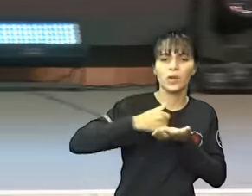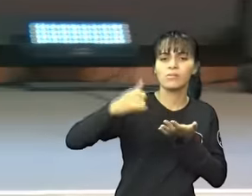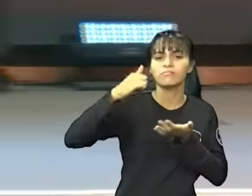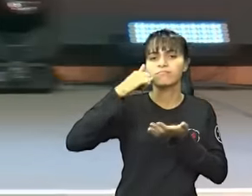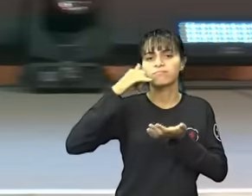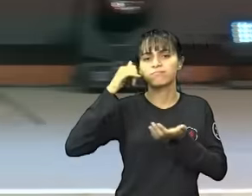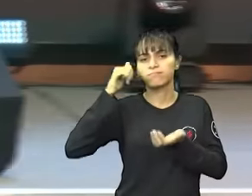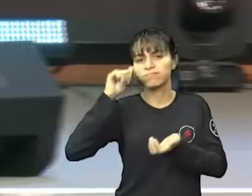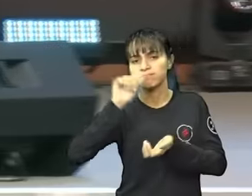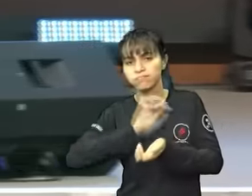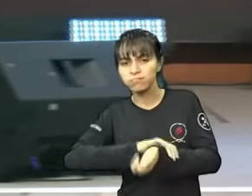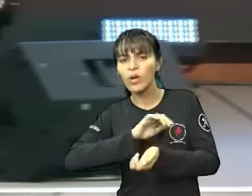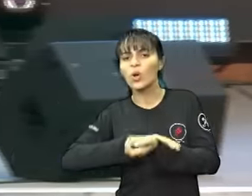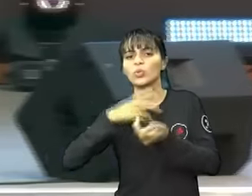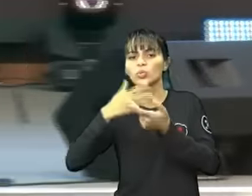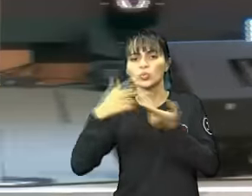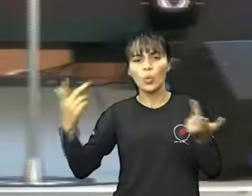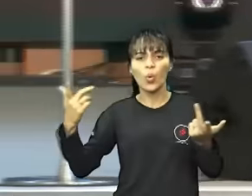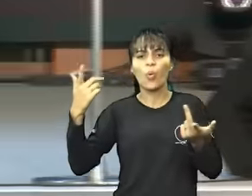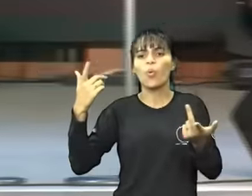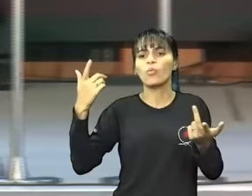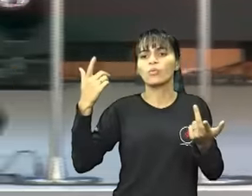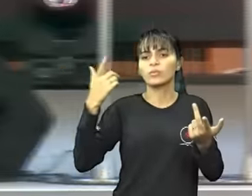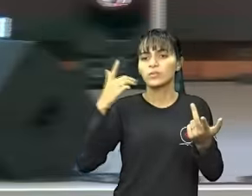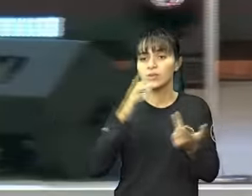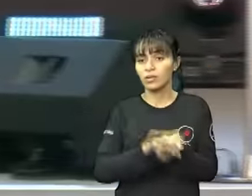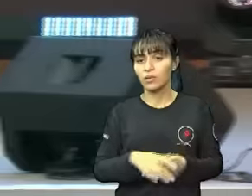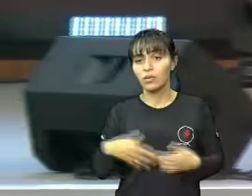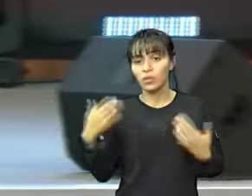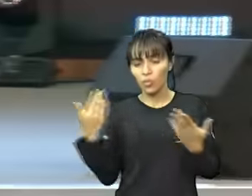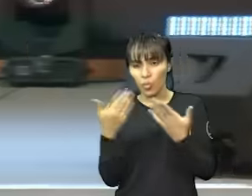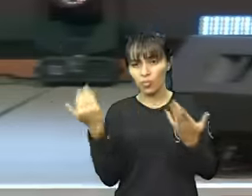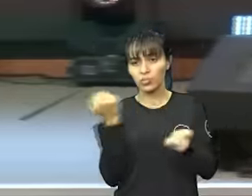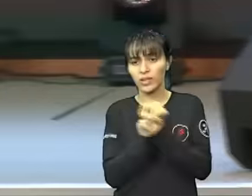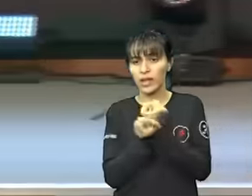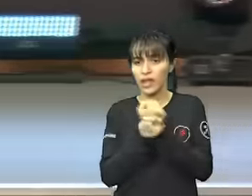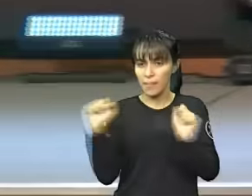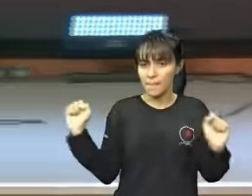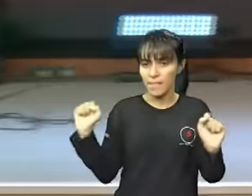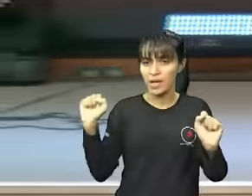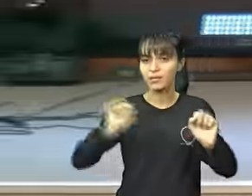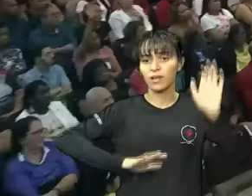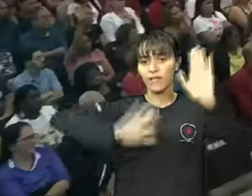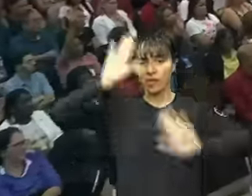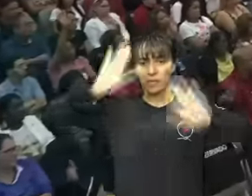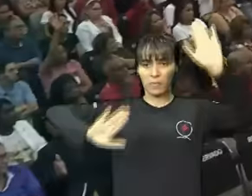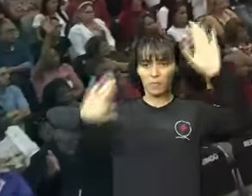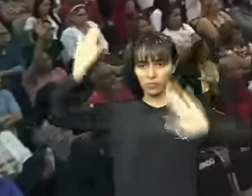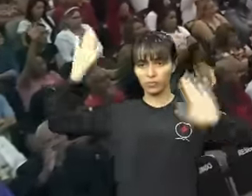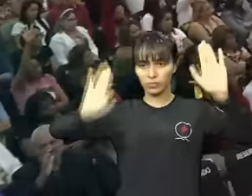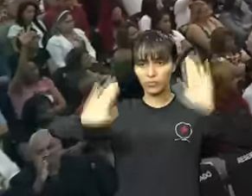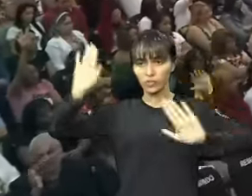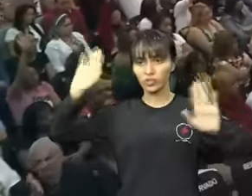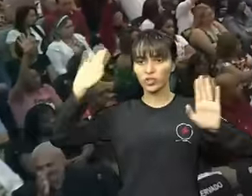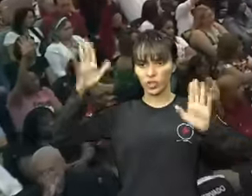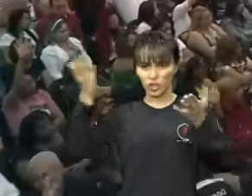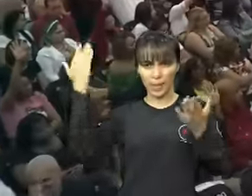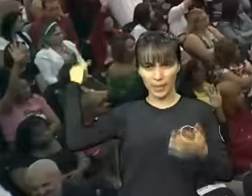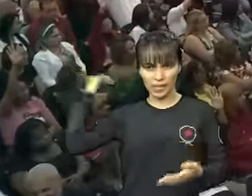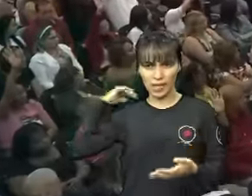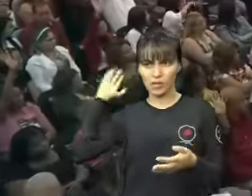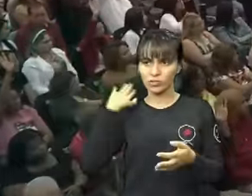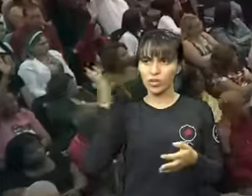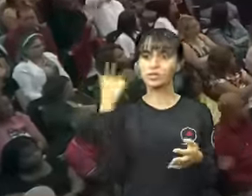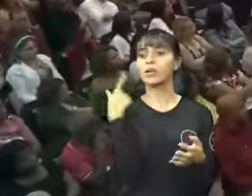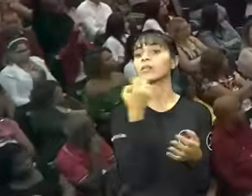cocaína por vida devassa e moral e hoje são libertos desse lixo levanta a mão aqui quem já foi por no evangelho